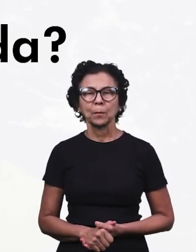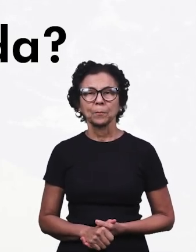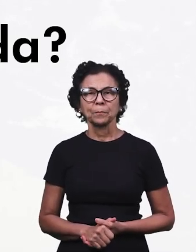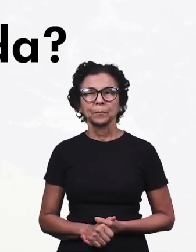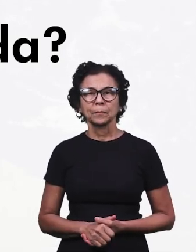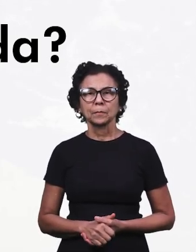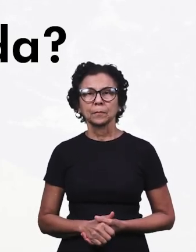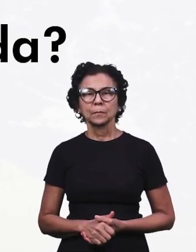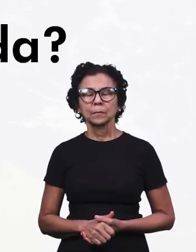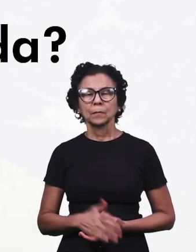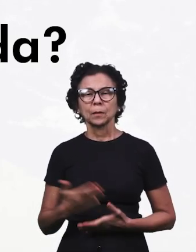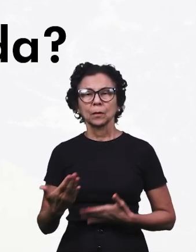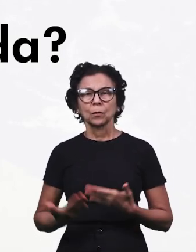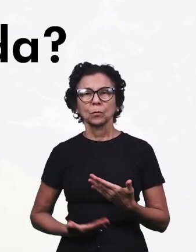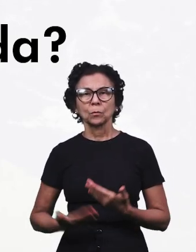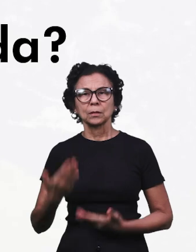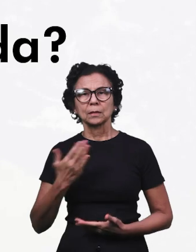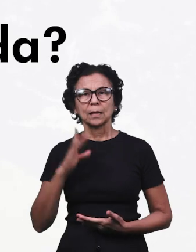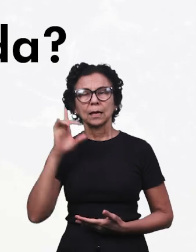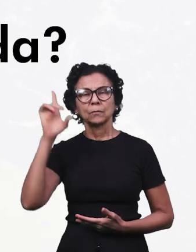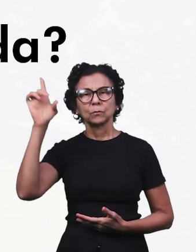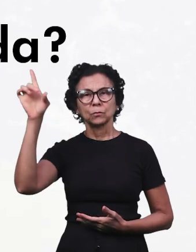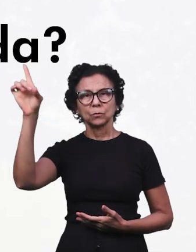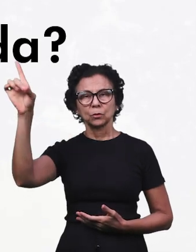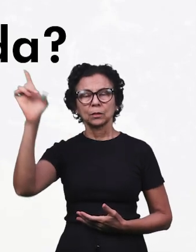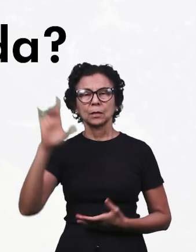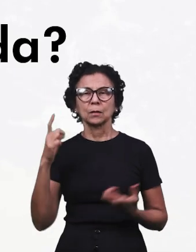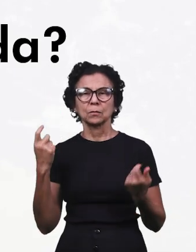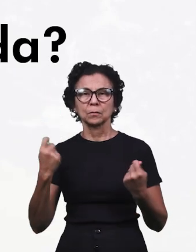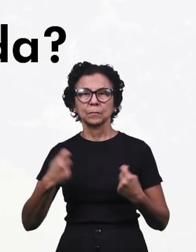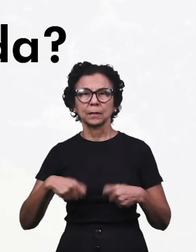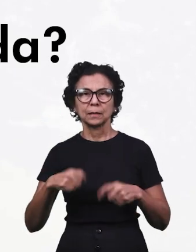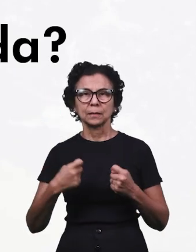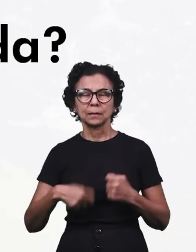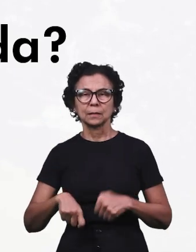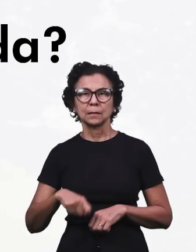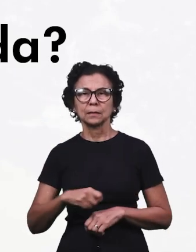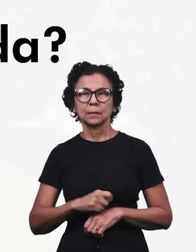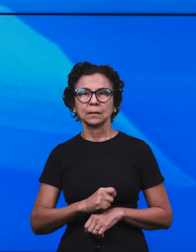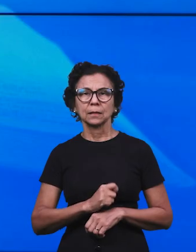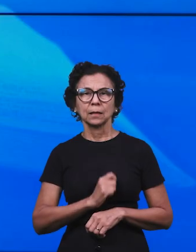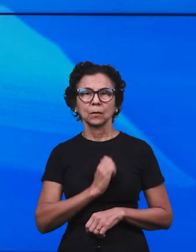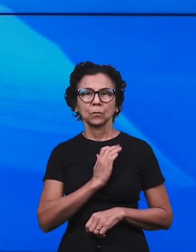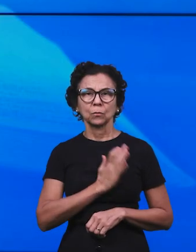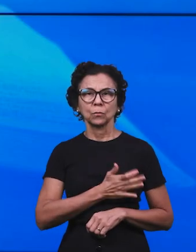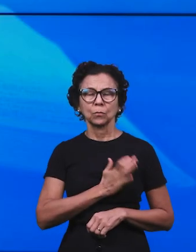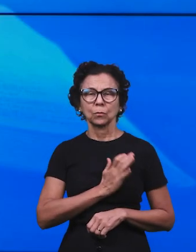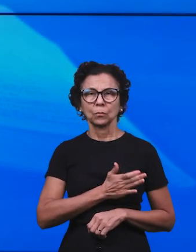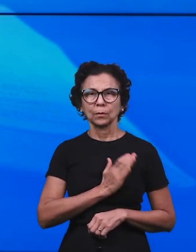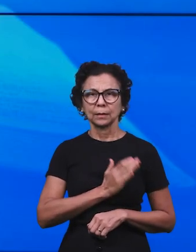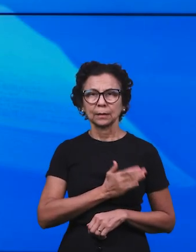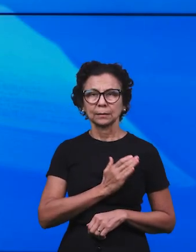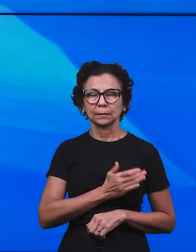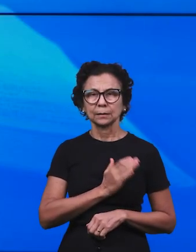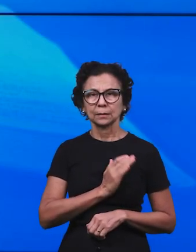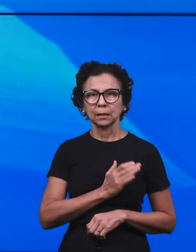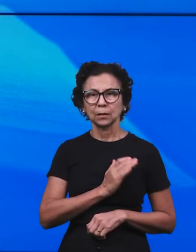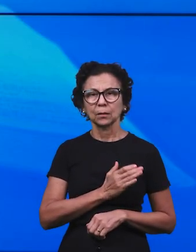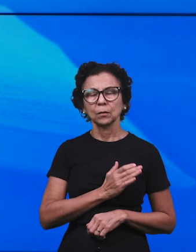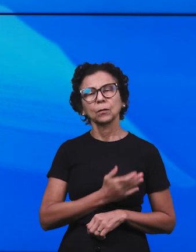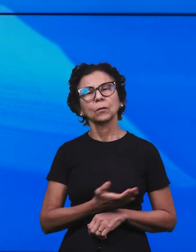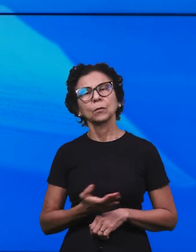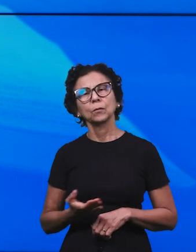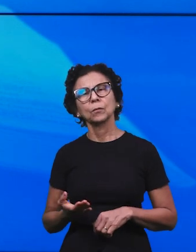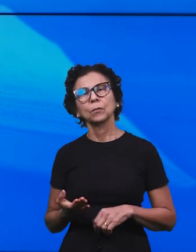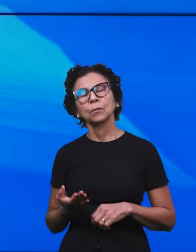ter no coração desde o começo até o fim da sua vida. Então, primeiramente, lá em Porto Seguro, né?